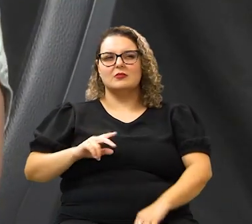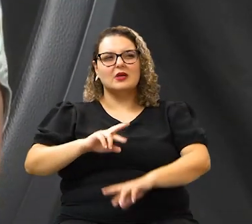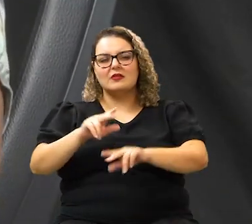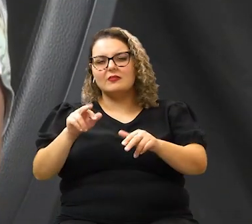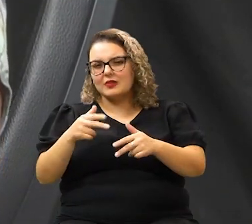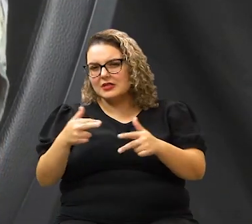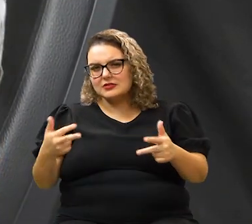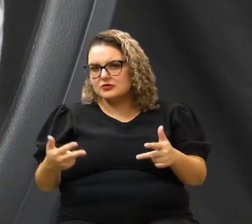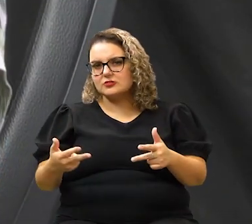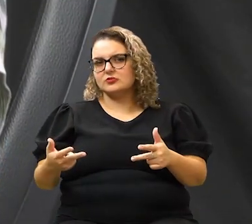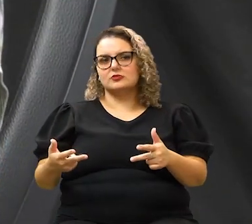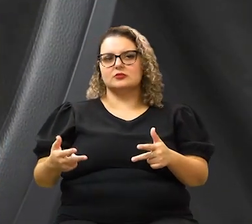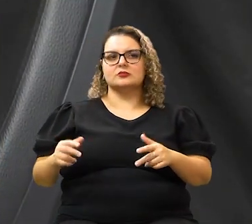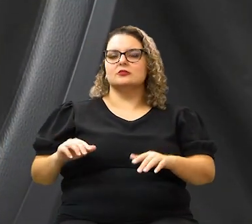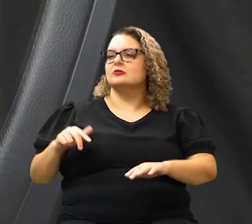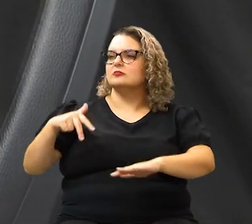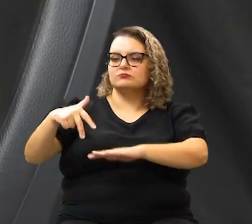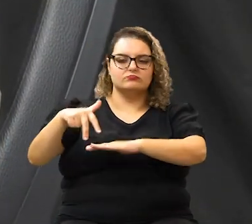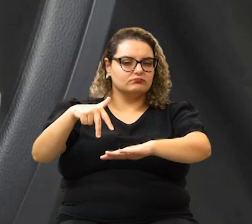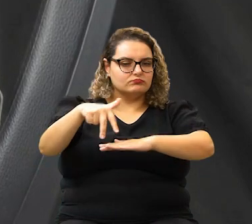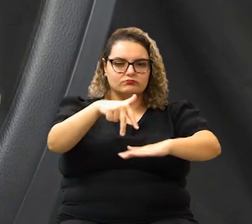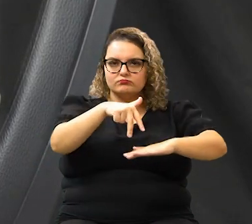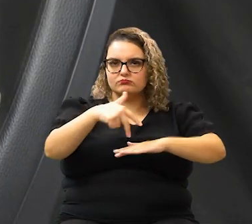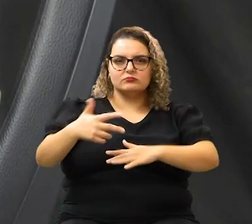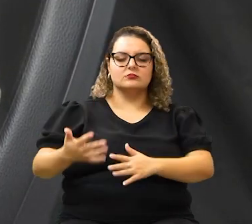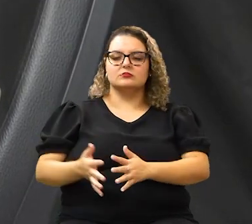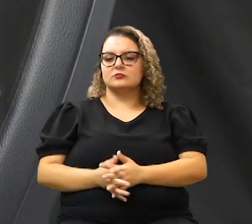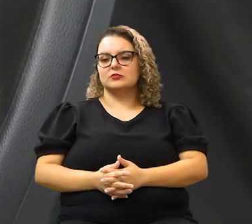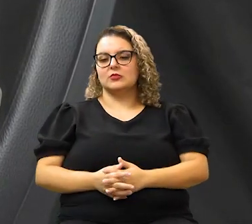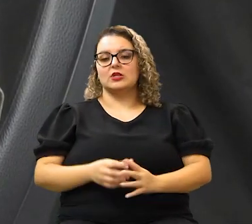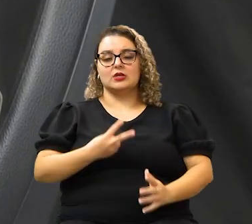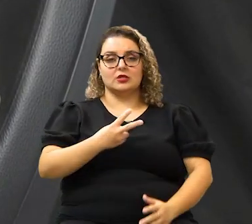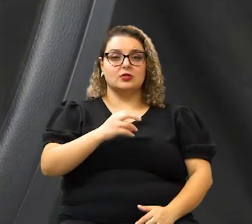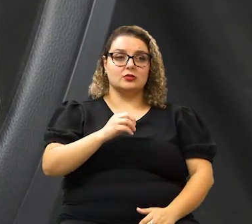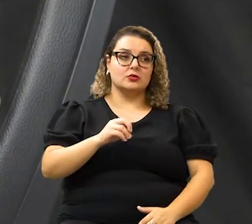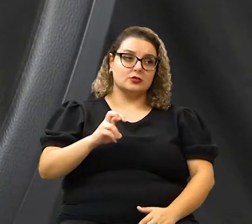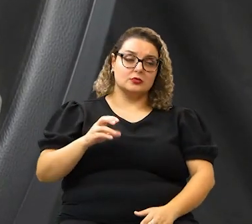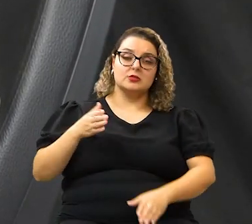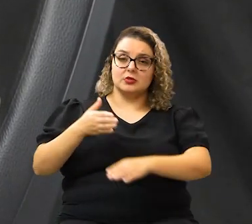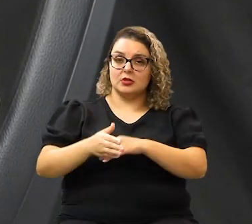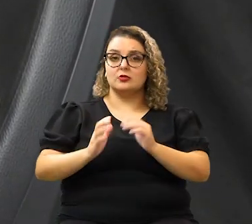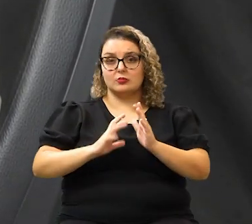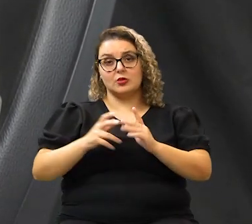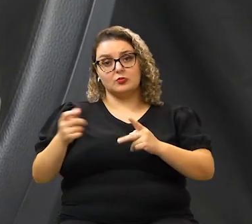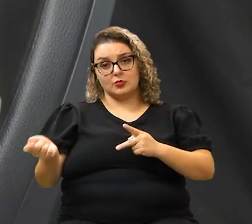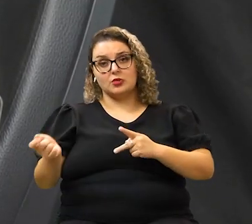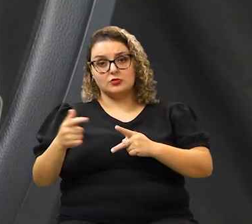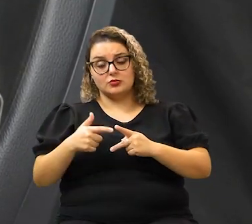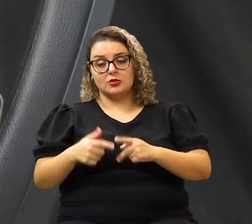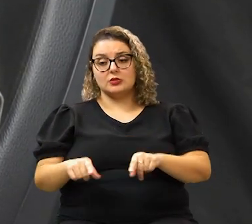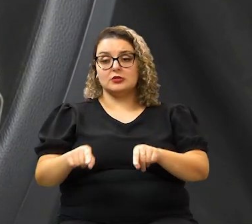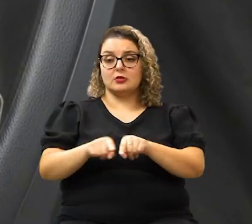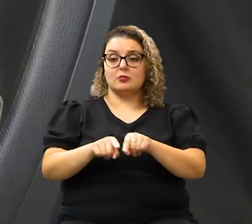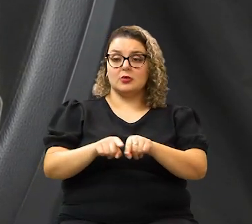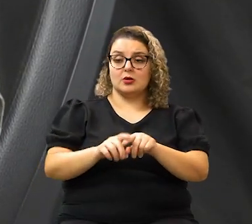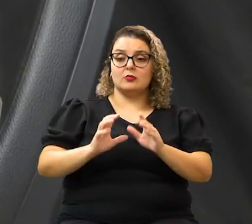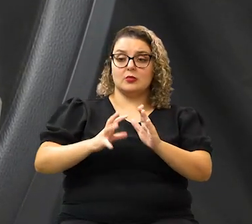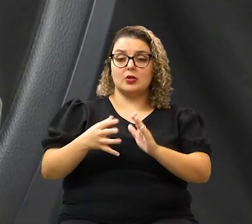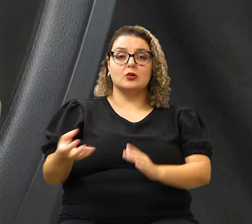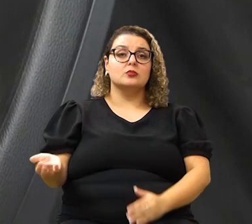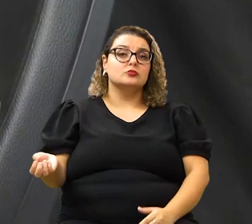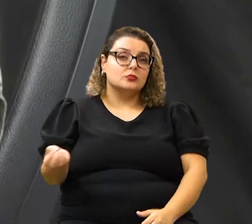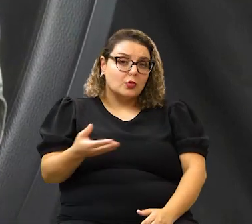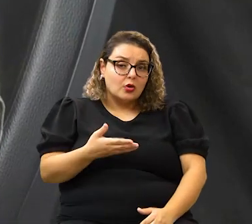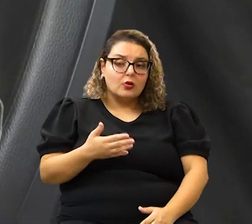atividades. Em 2005 eu entro no PSOL. O PSOL também é um partido muito novo, muito construção. Eu falo que a